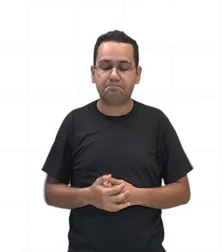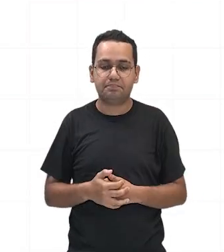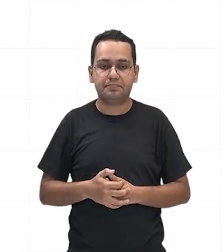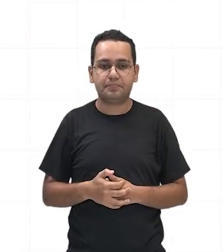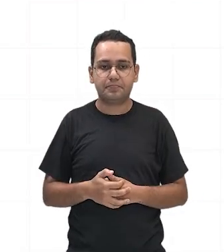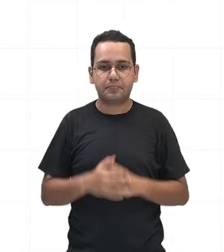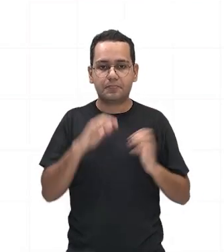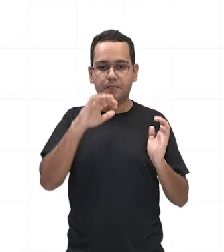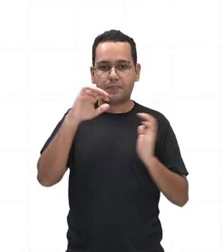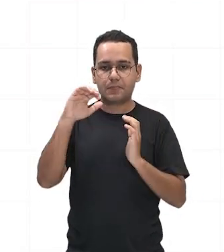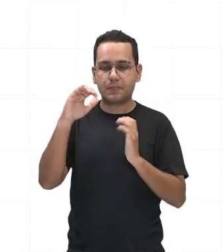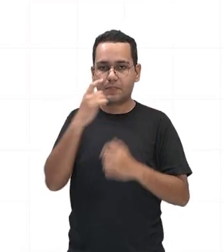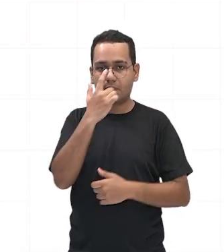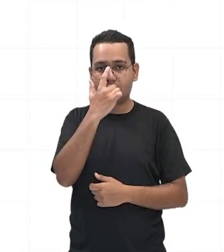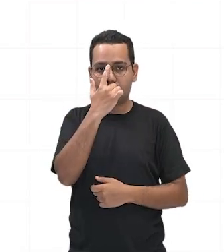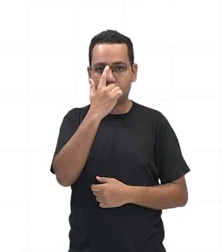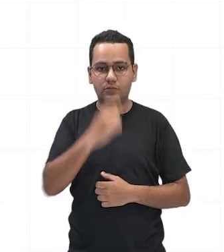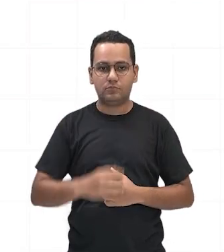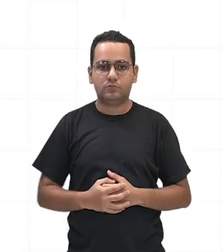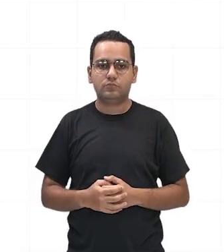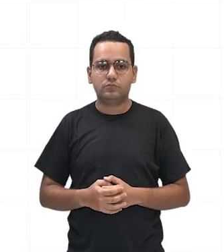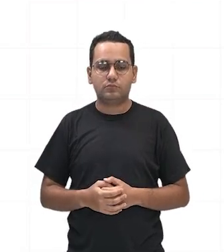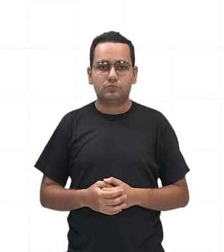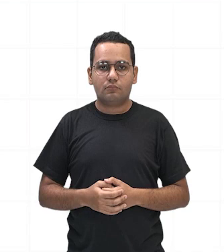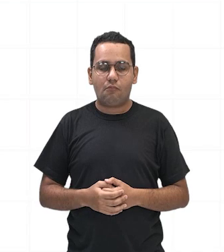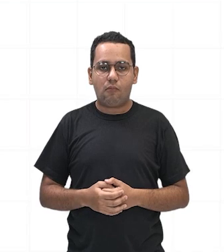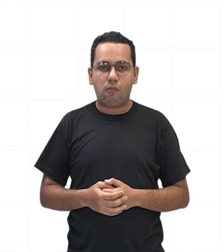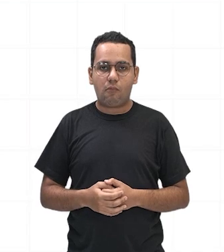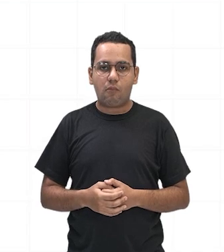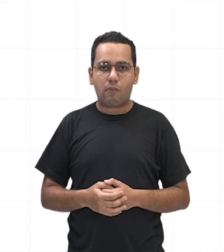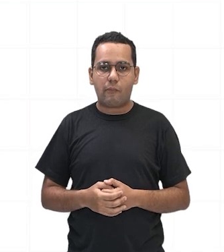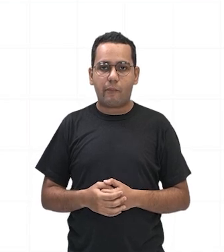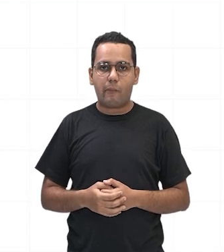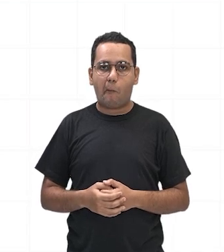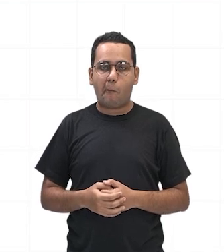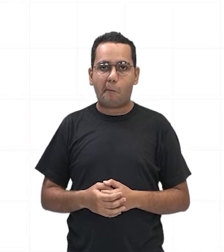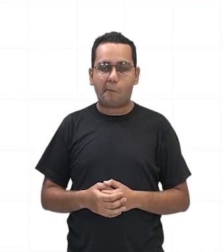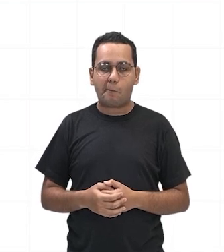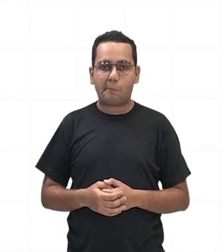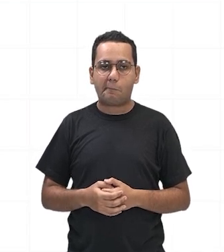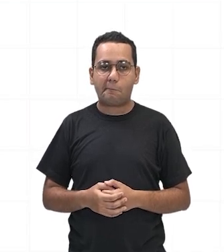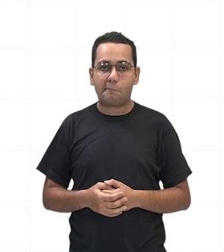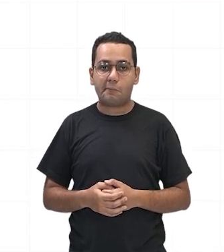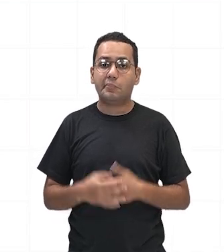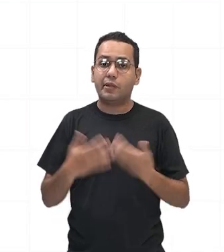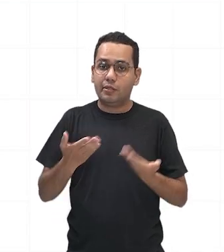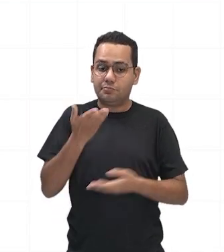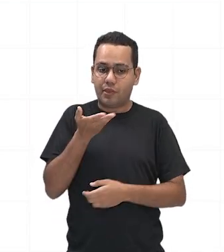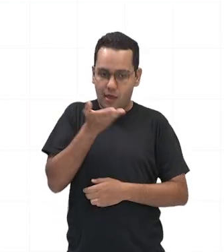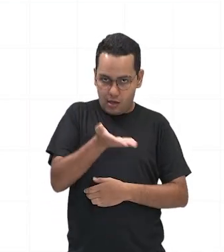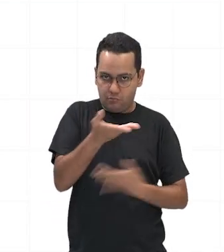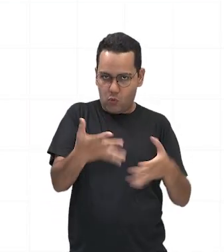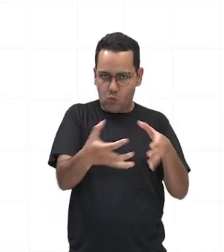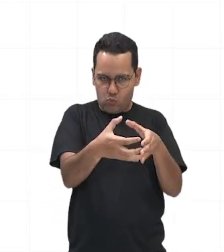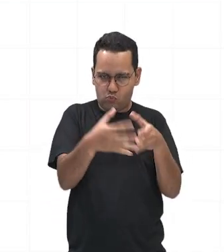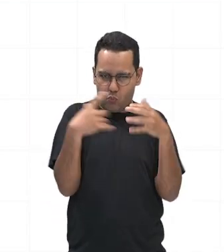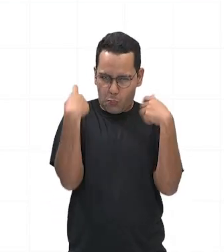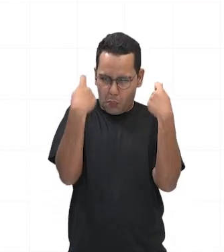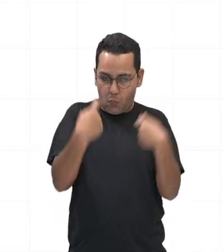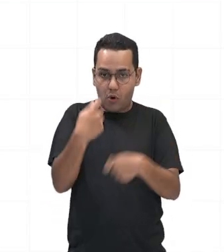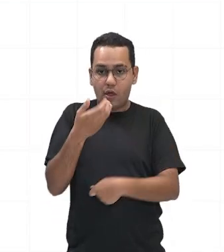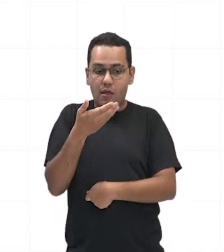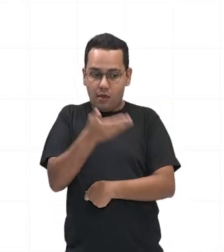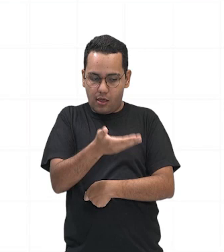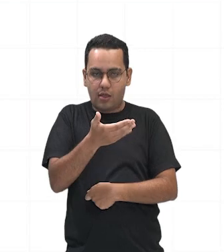Eles fizeram o quê? A gente pode, então, atribuir, né, a descoberta, por exemplo, do champanhe, que é aquela bebida que a gente